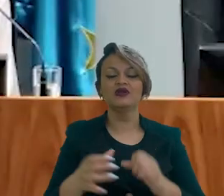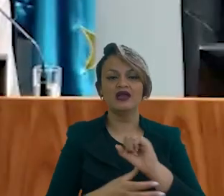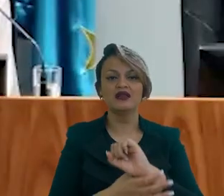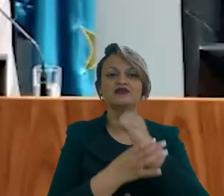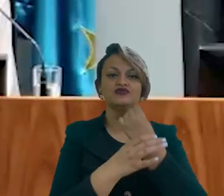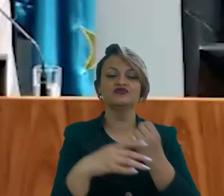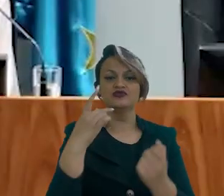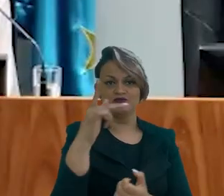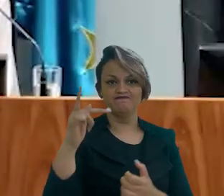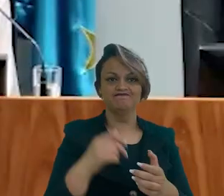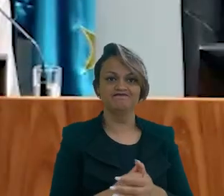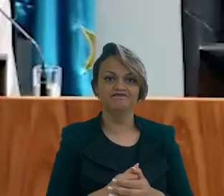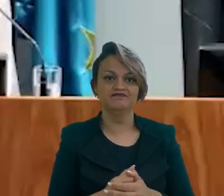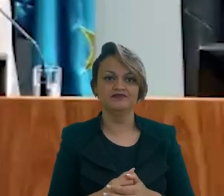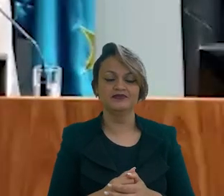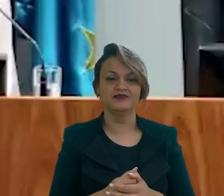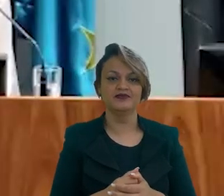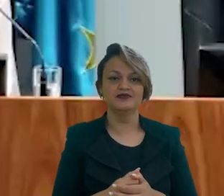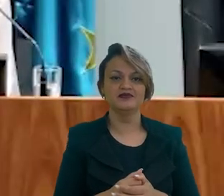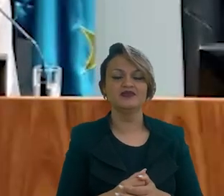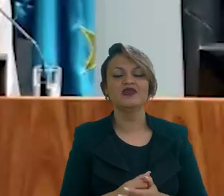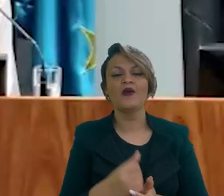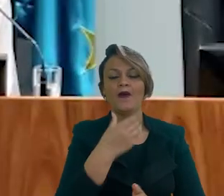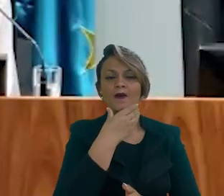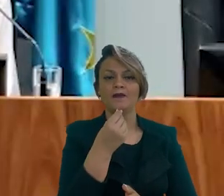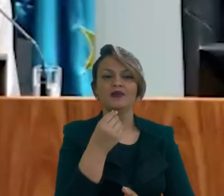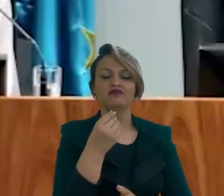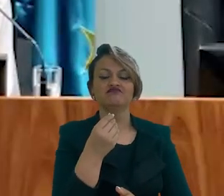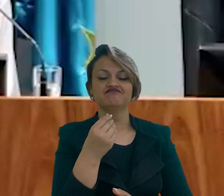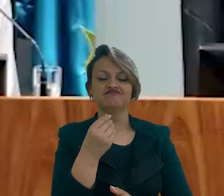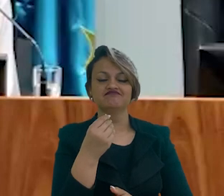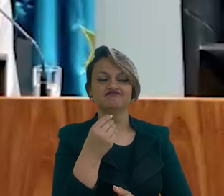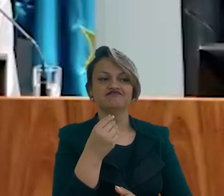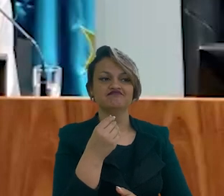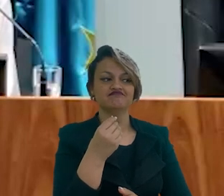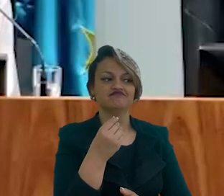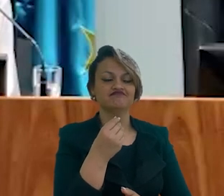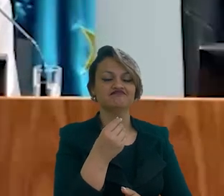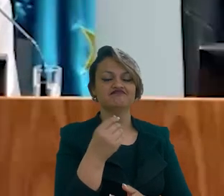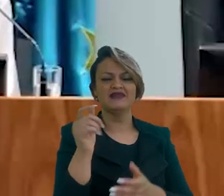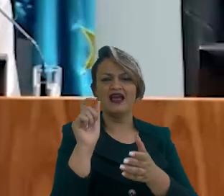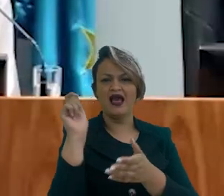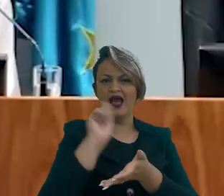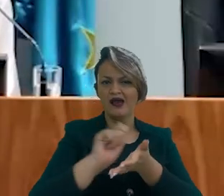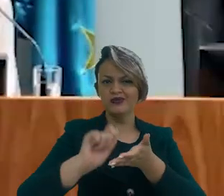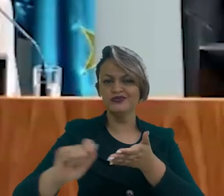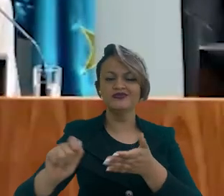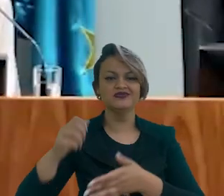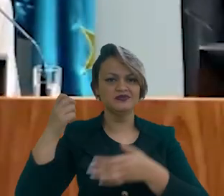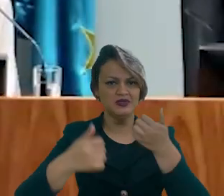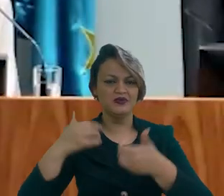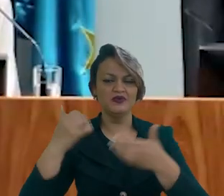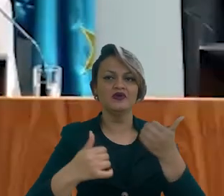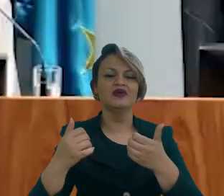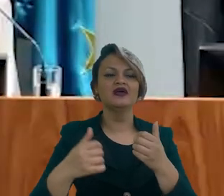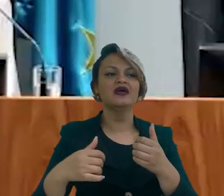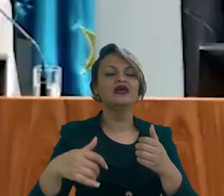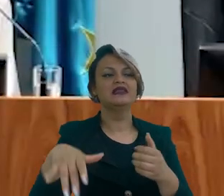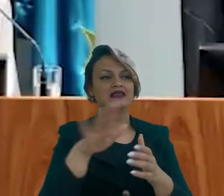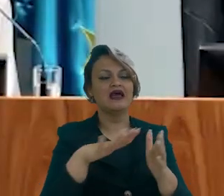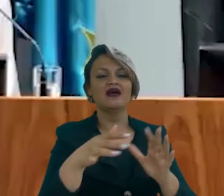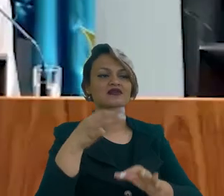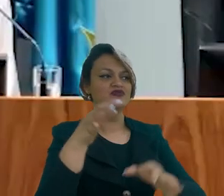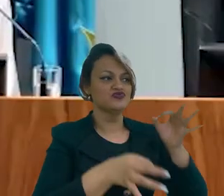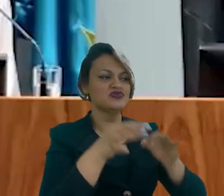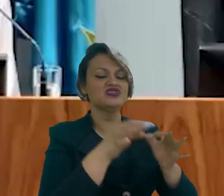a cada um que é seu e não lesar a outra honest viveres esses princípios são